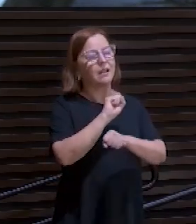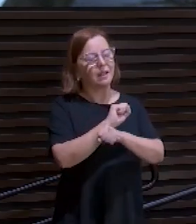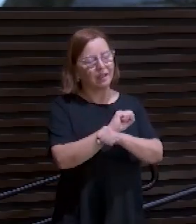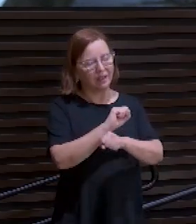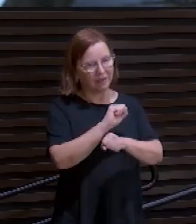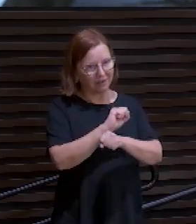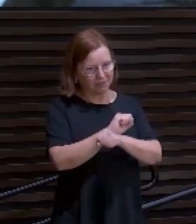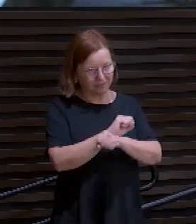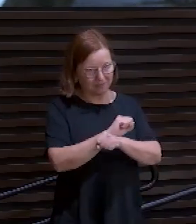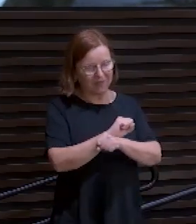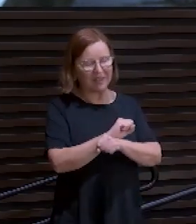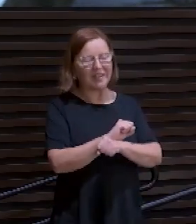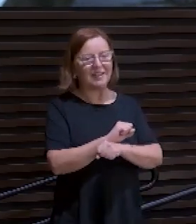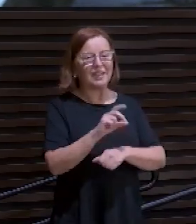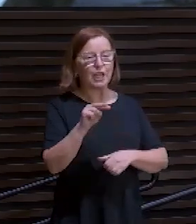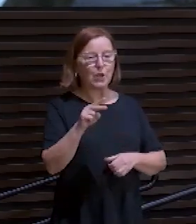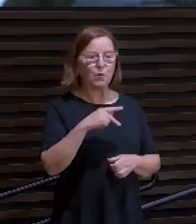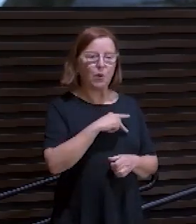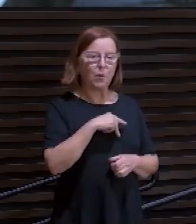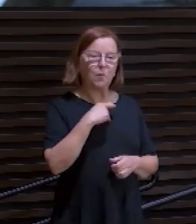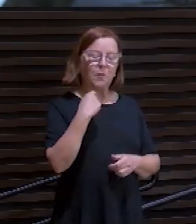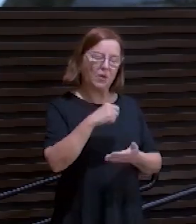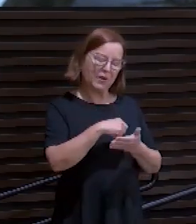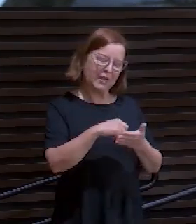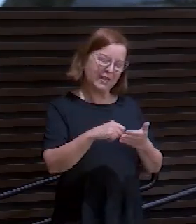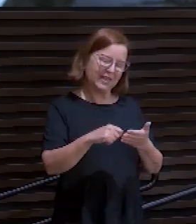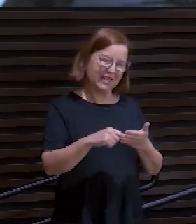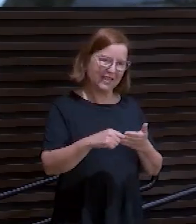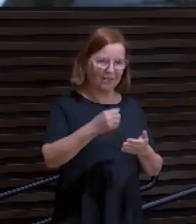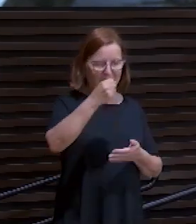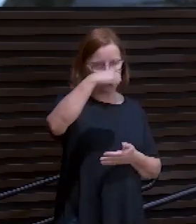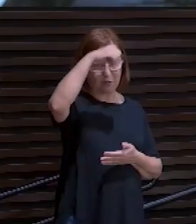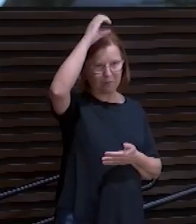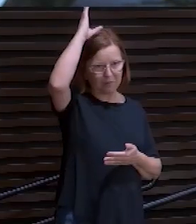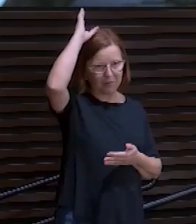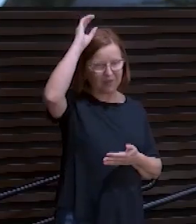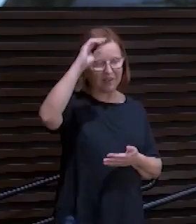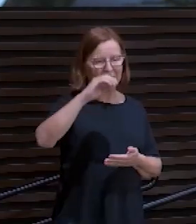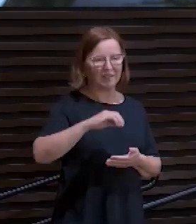porque como diz o apóstolo Paulo na carta aos Romanos, capítulo 8, verso 28,